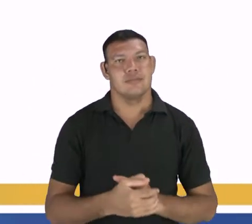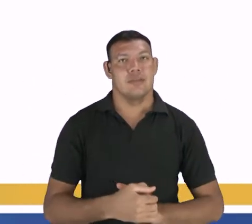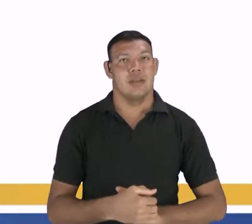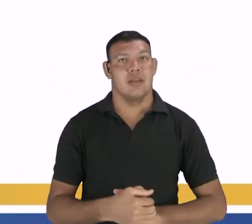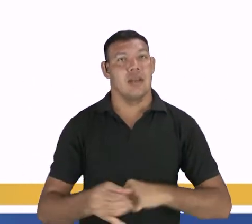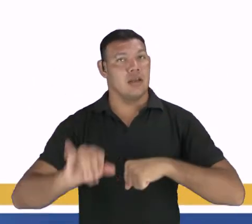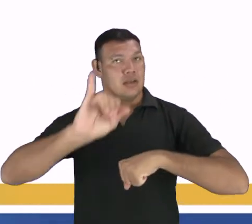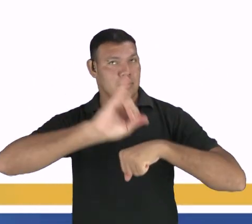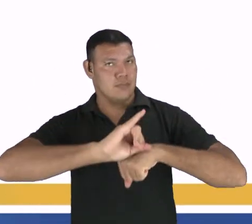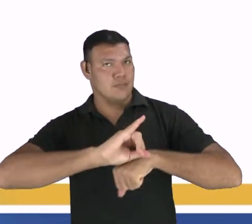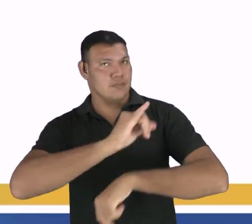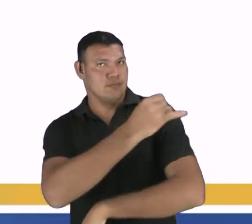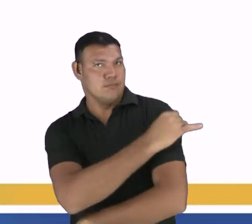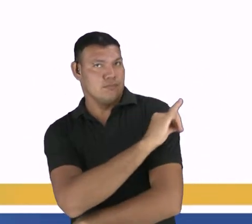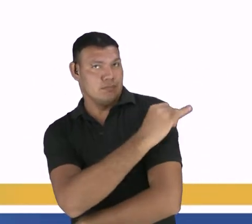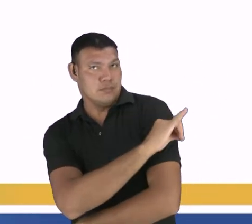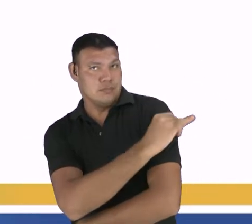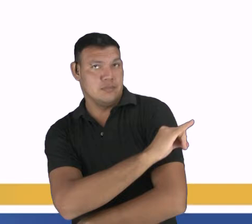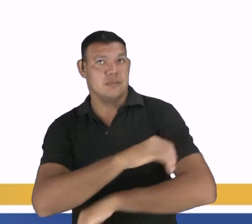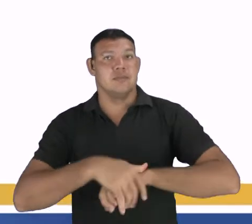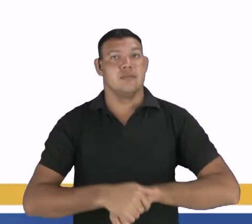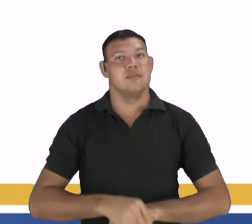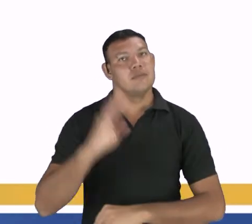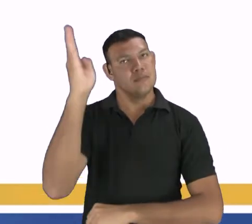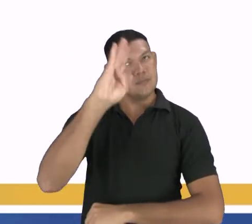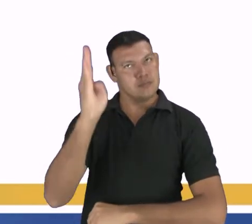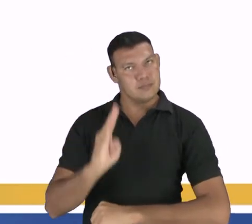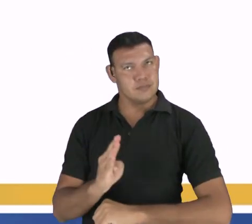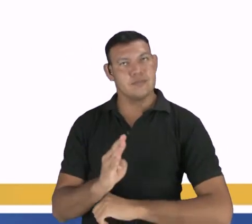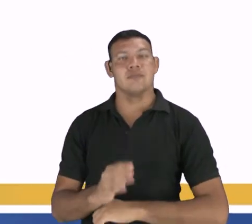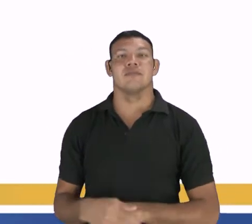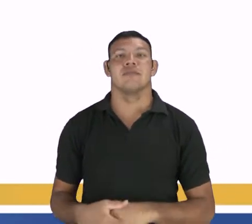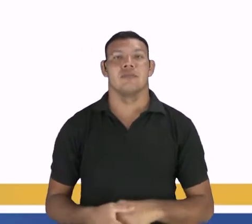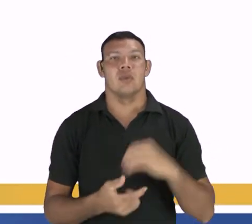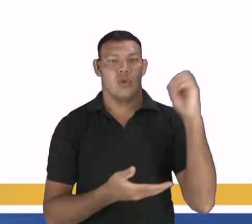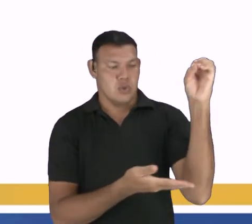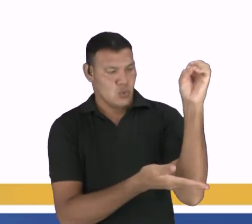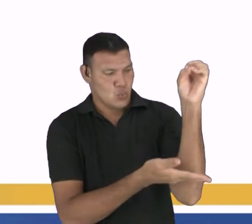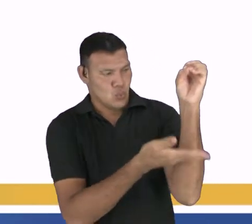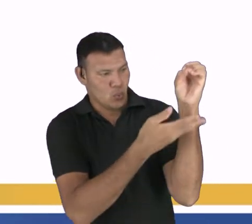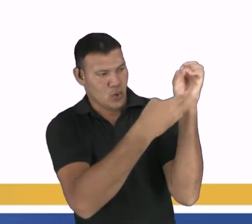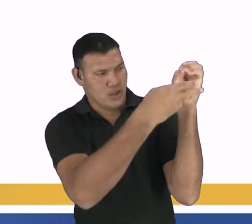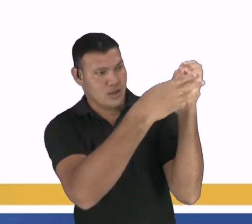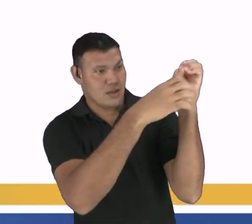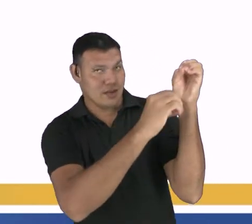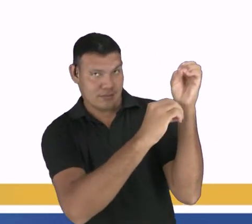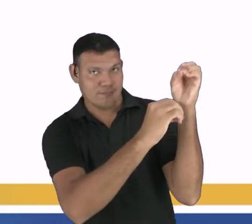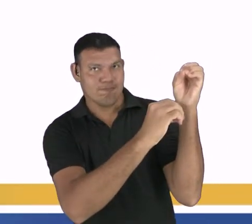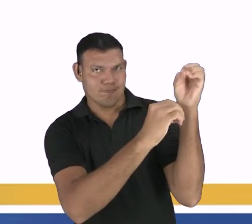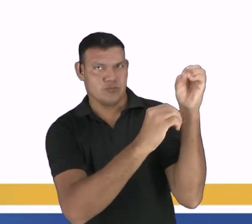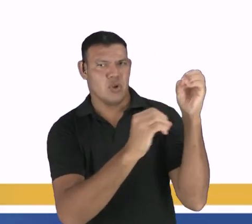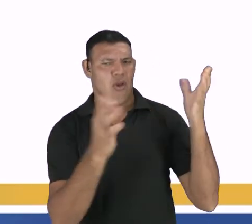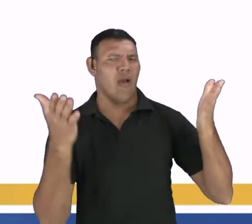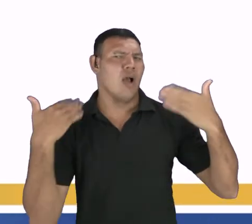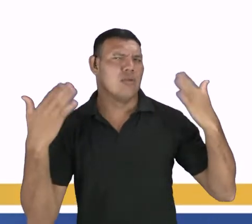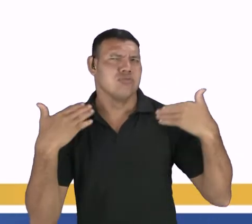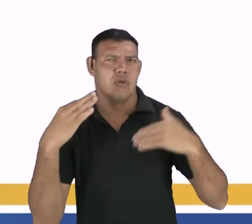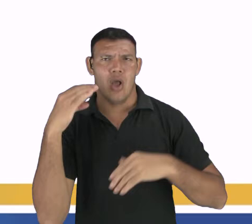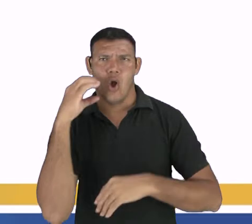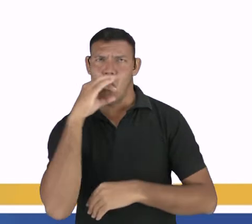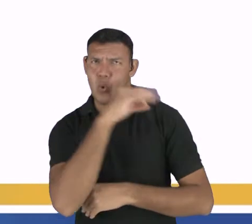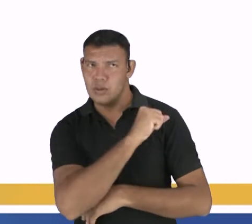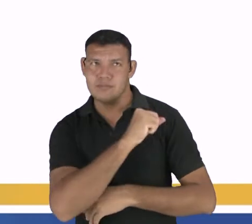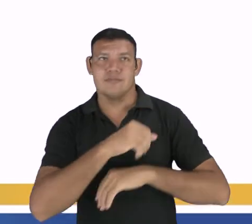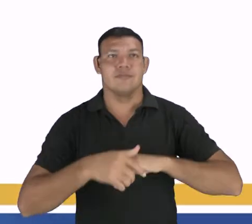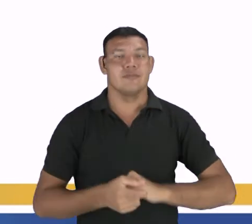no Brasil, né? Que fez uma temperatura positiva aí de 30 graus Celsius, uma temperatura bem quente.